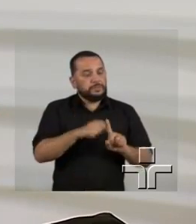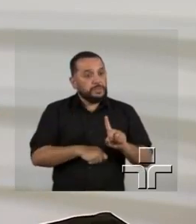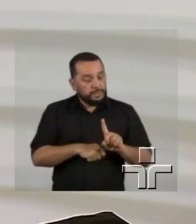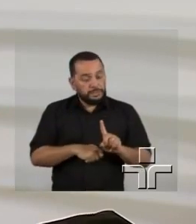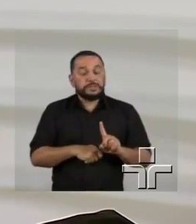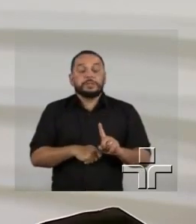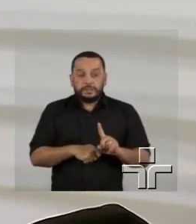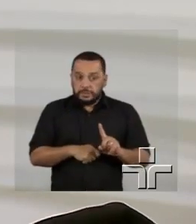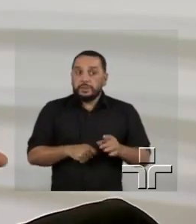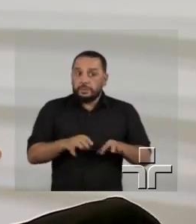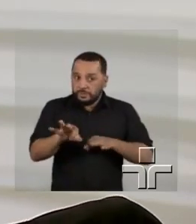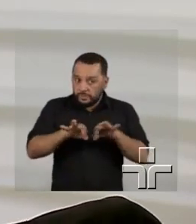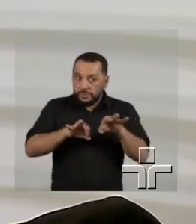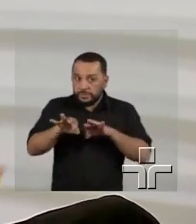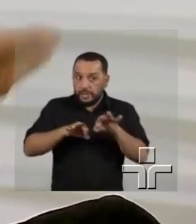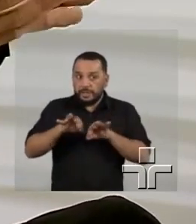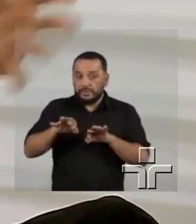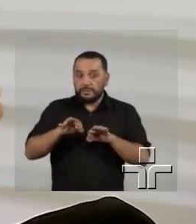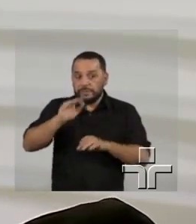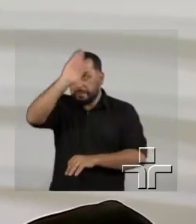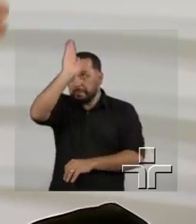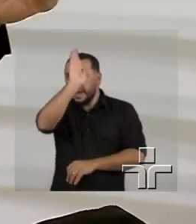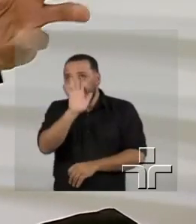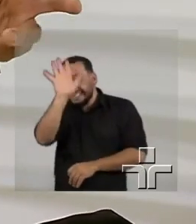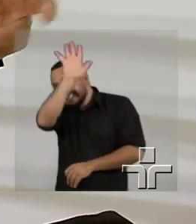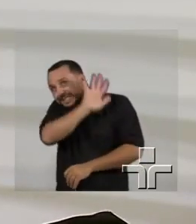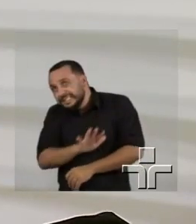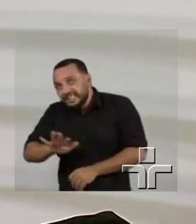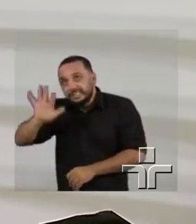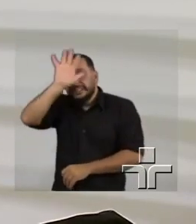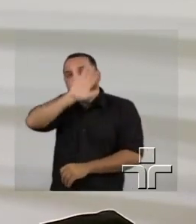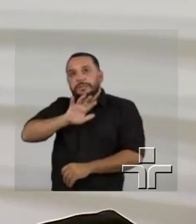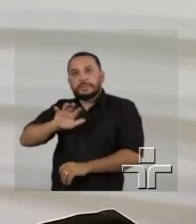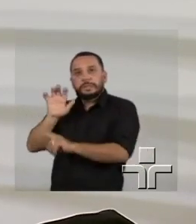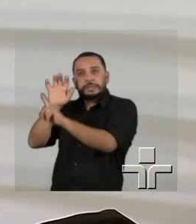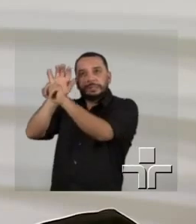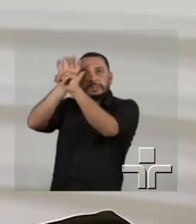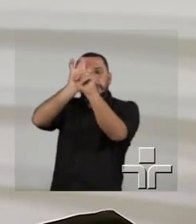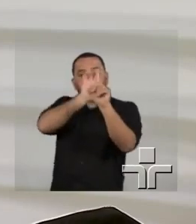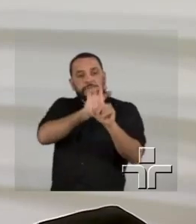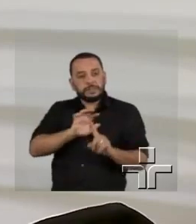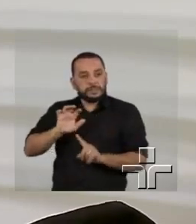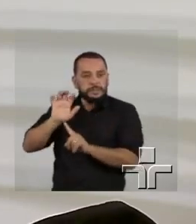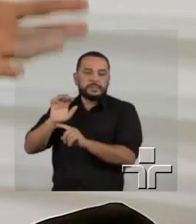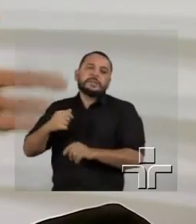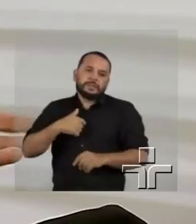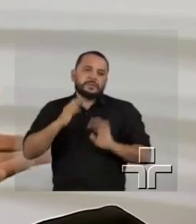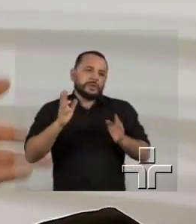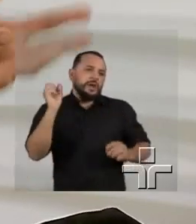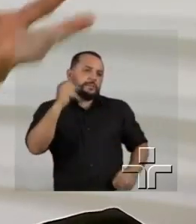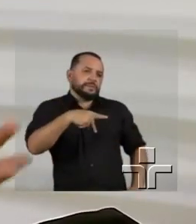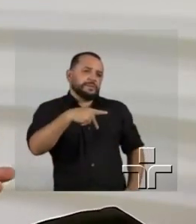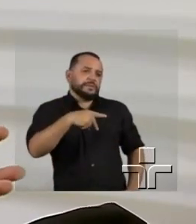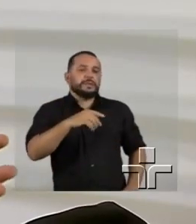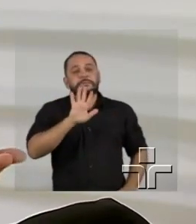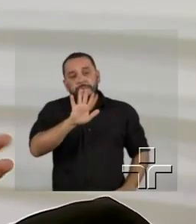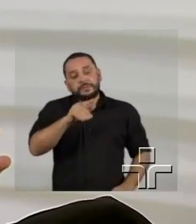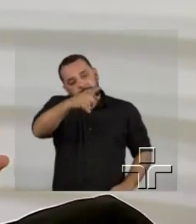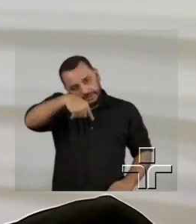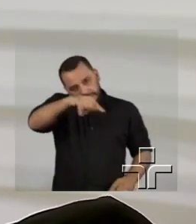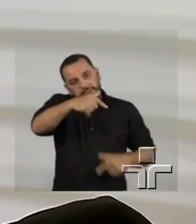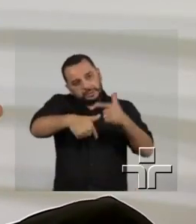do executivo, né, do poder executivo, porque a gente tem mania de chamar o governo é o presidente, mas o governo, na realidade, é